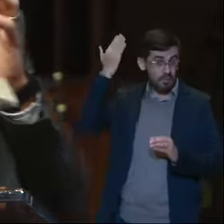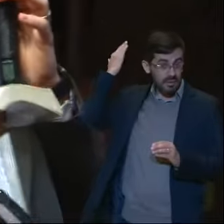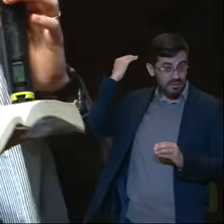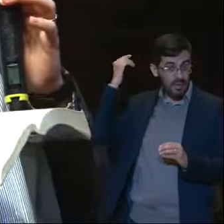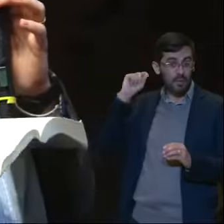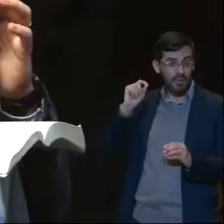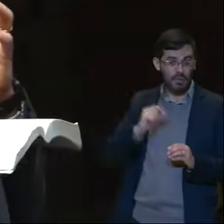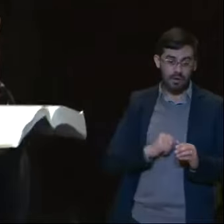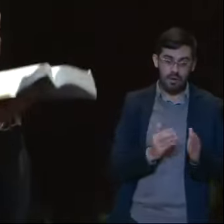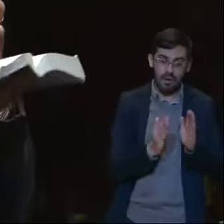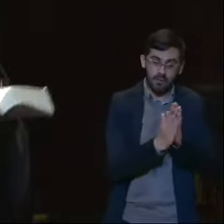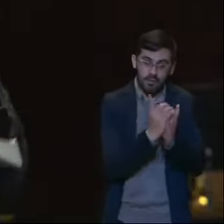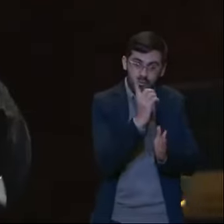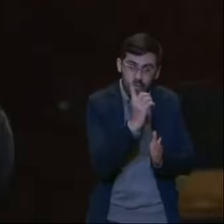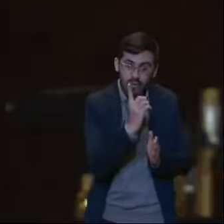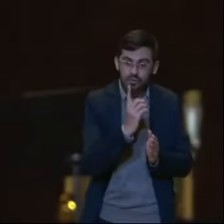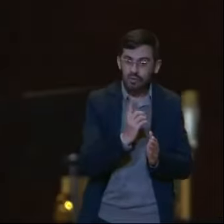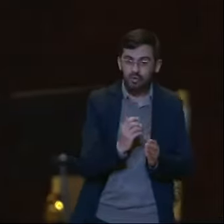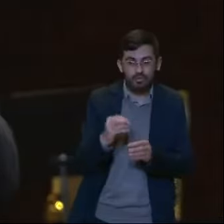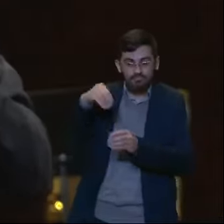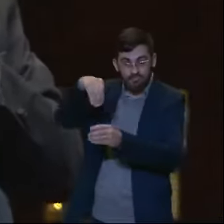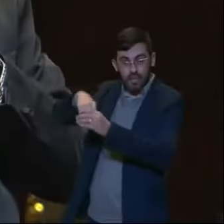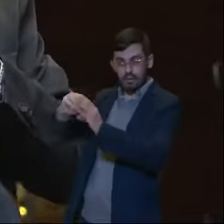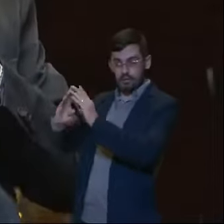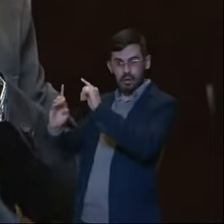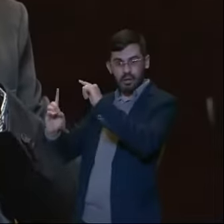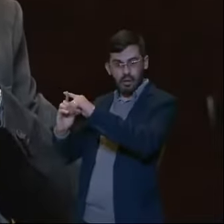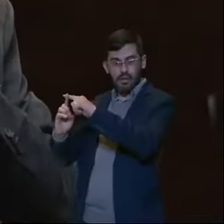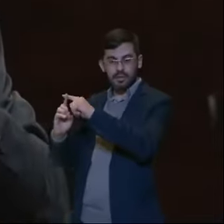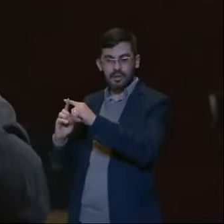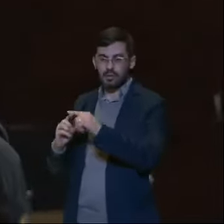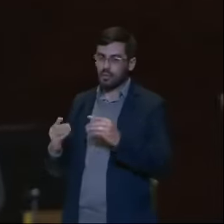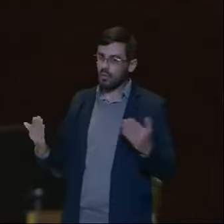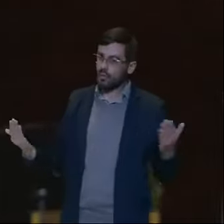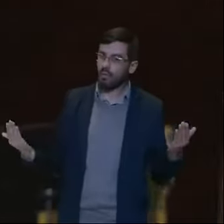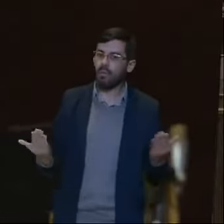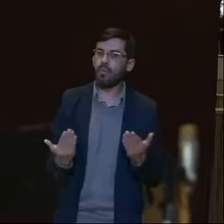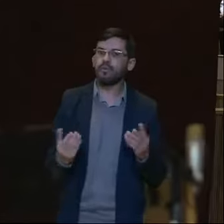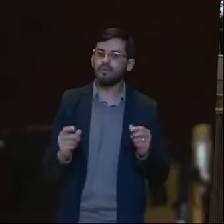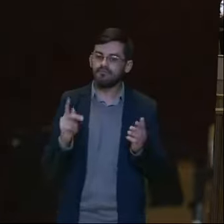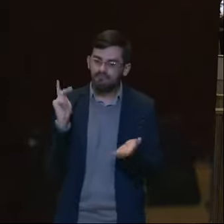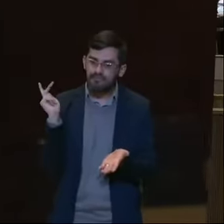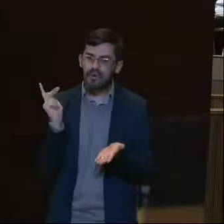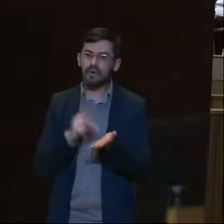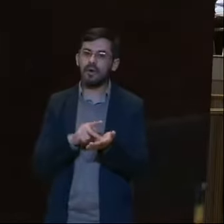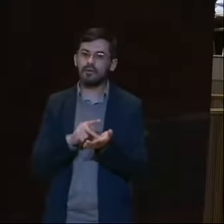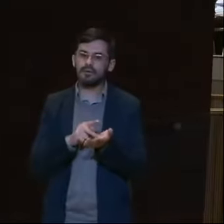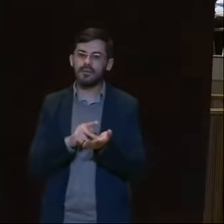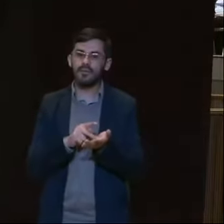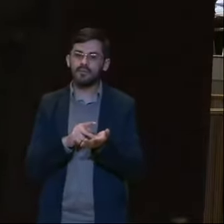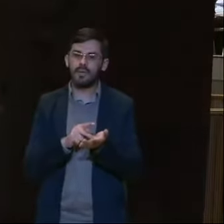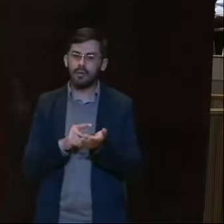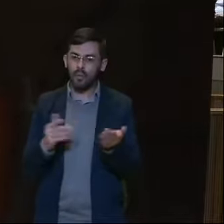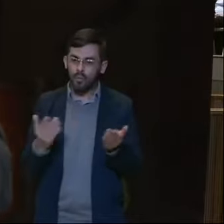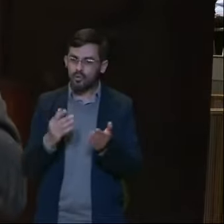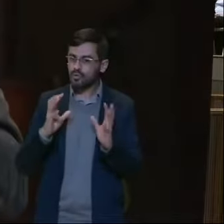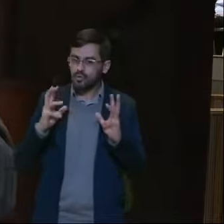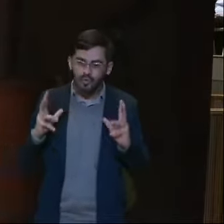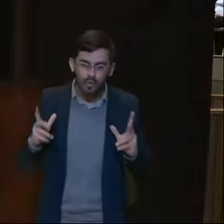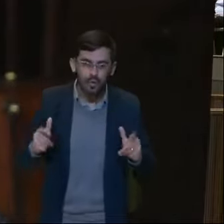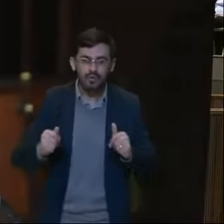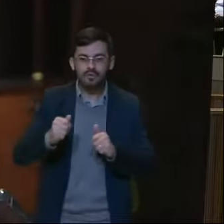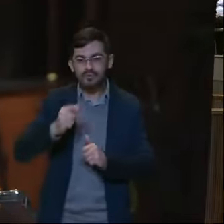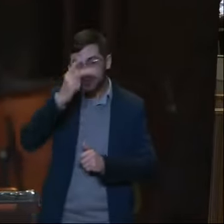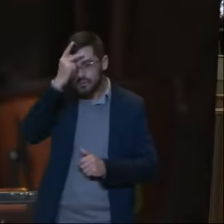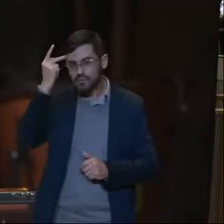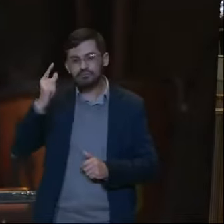na igreja. E cada igreja tinha sua cópia. Hoje em dia, a Bíblia é um dos pilares da nossa espiritualidade e alimento para a